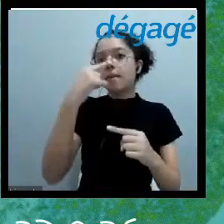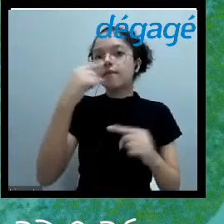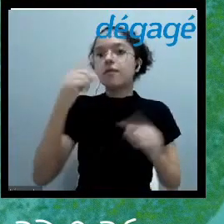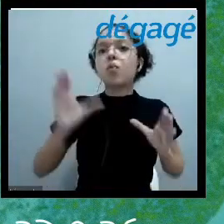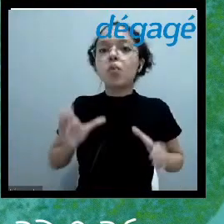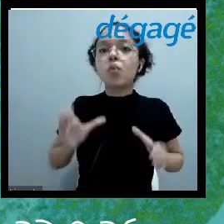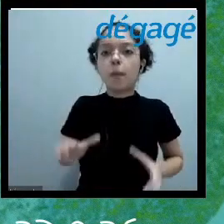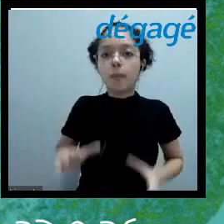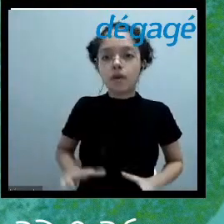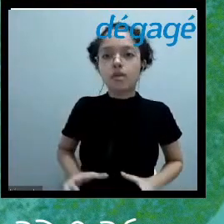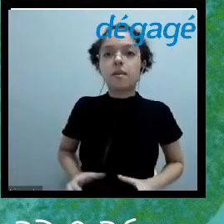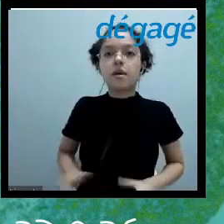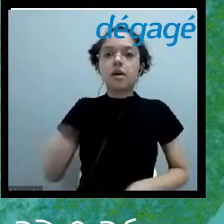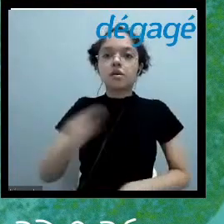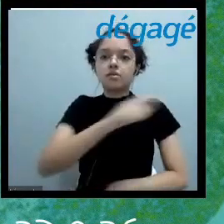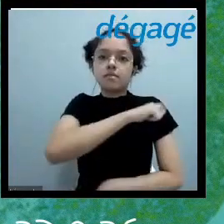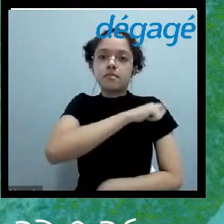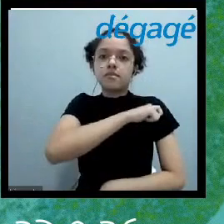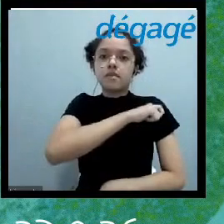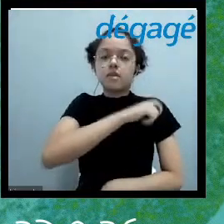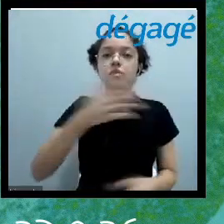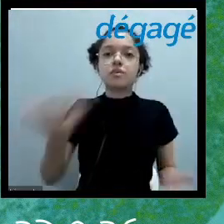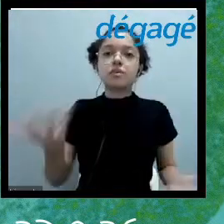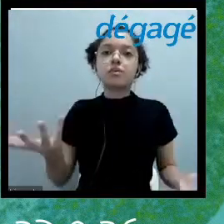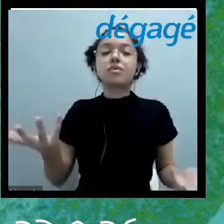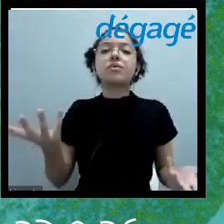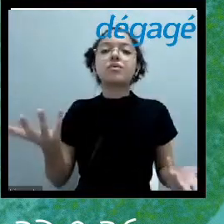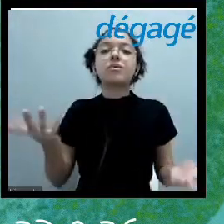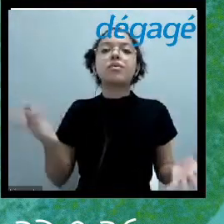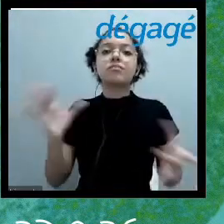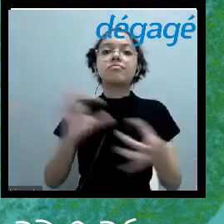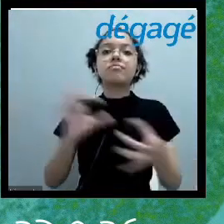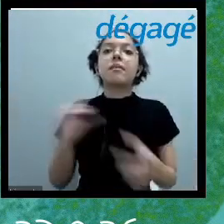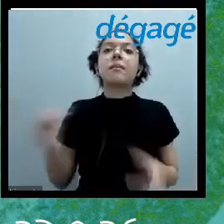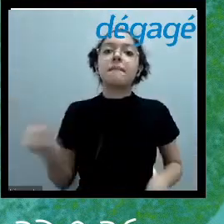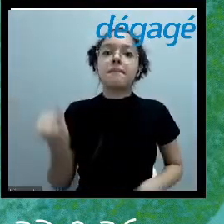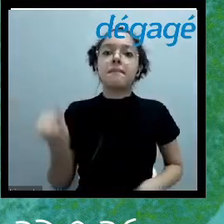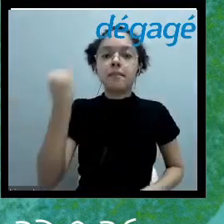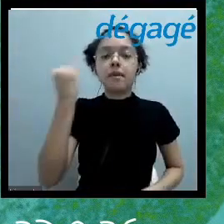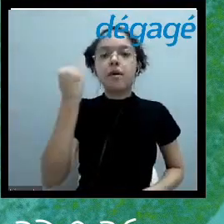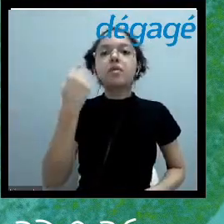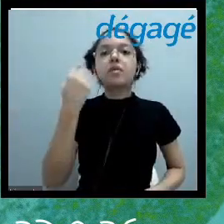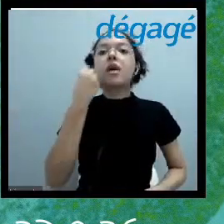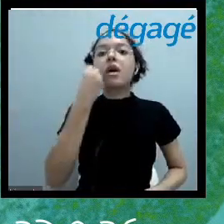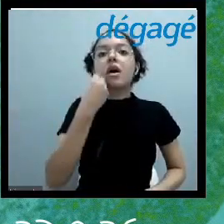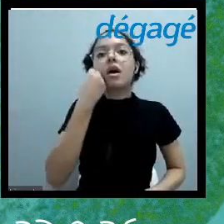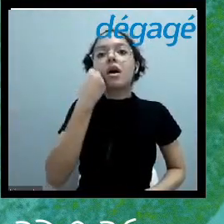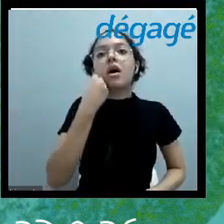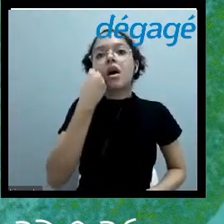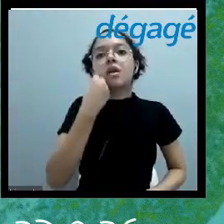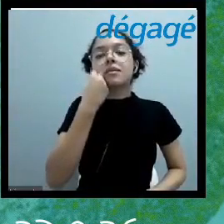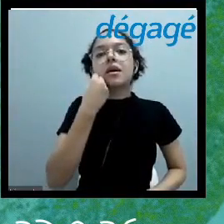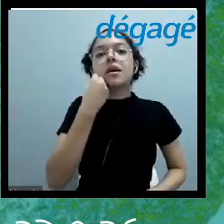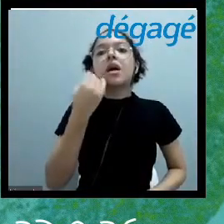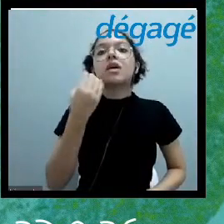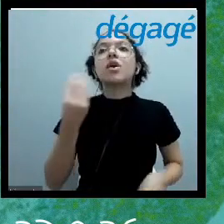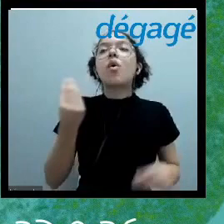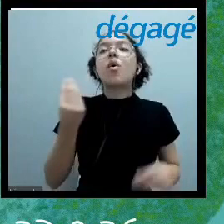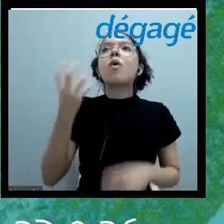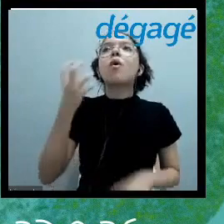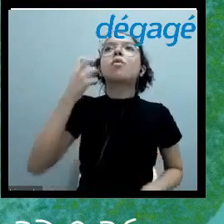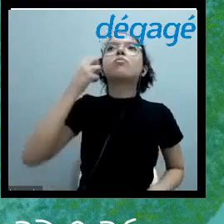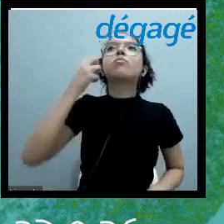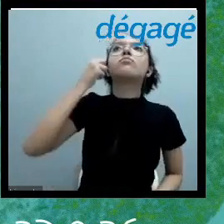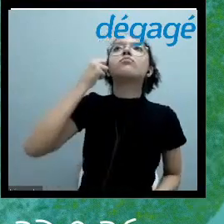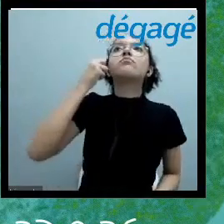outro, parecia que realmente ele estava naquela experiência do balde, né, sentindo e vibrando da mesma forma. E naquilo